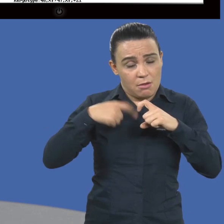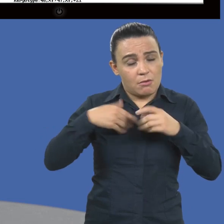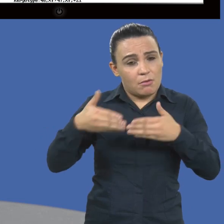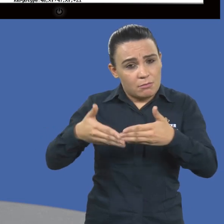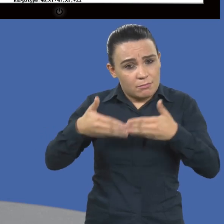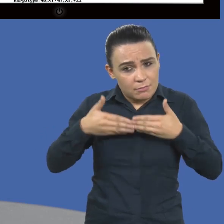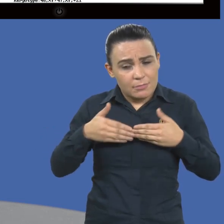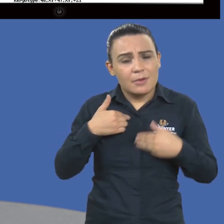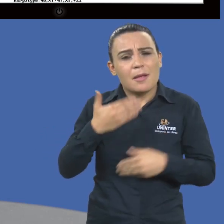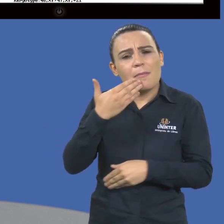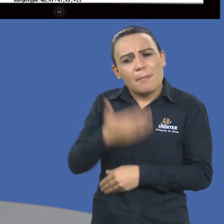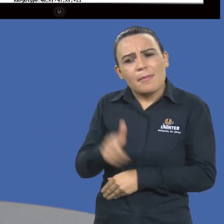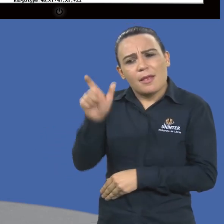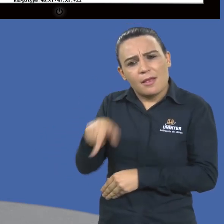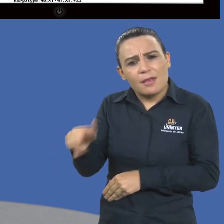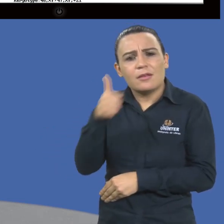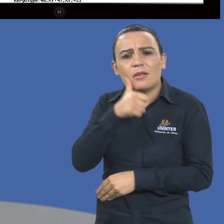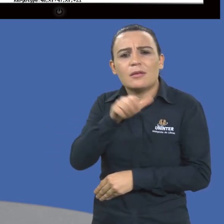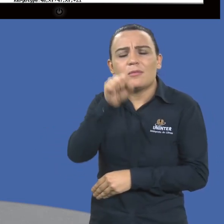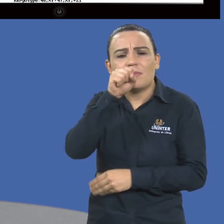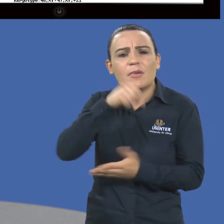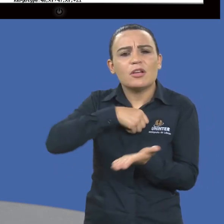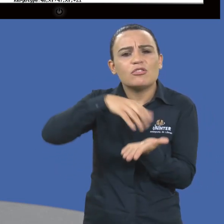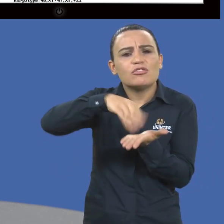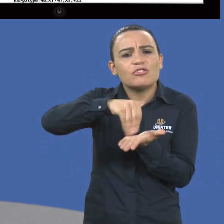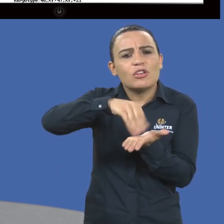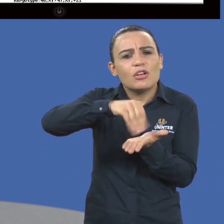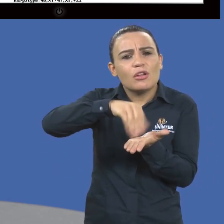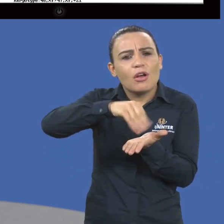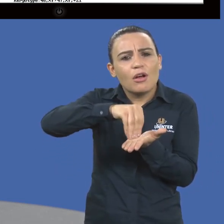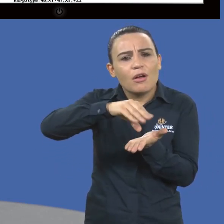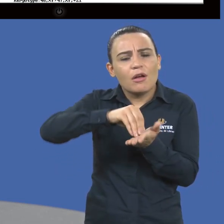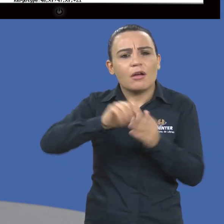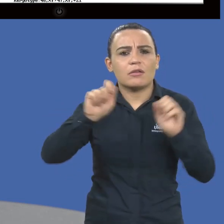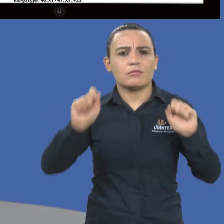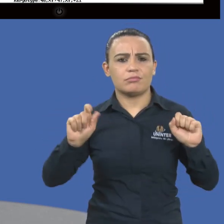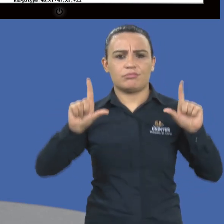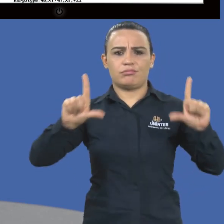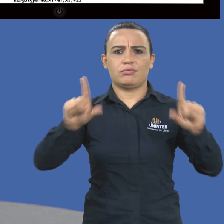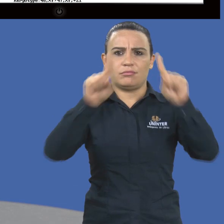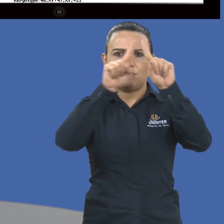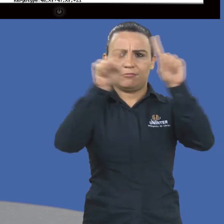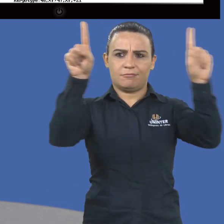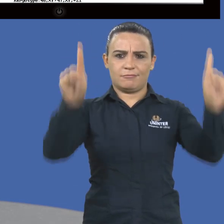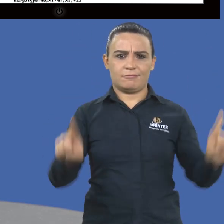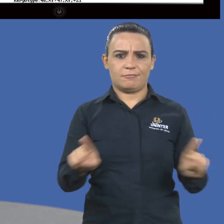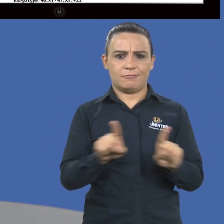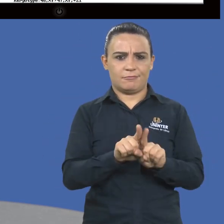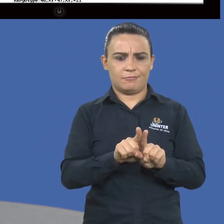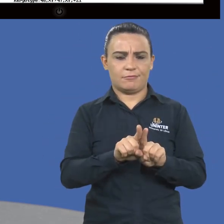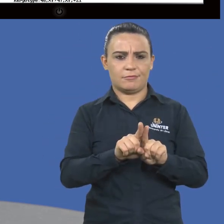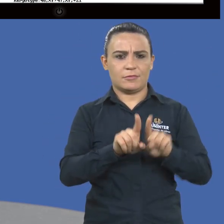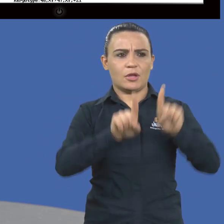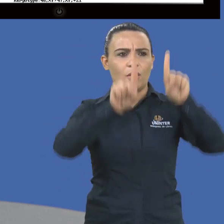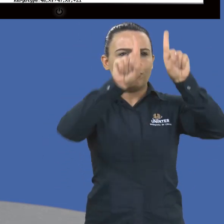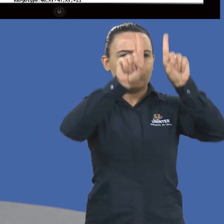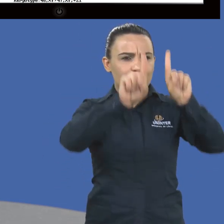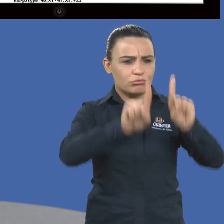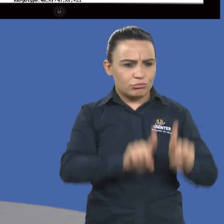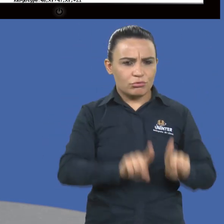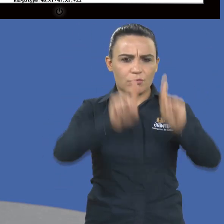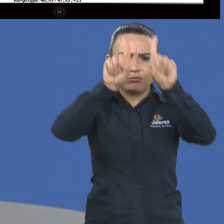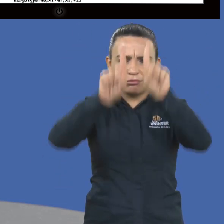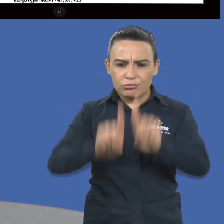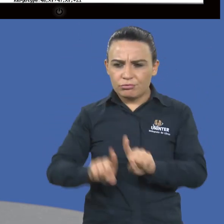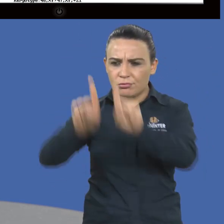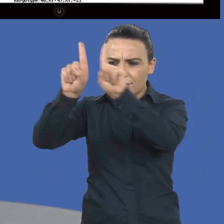eu peço assim, pede para a mamãe trazer um xerox do cariótipo e coloque no dossiê do